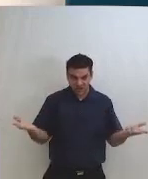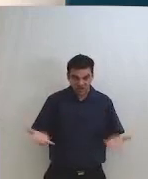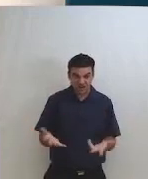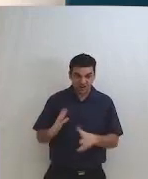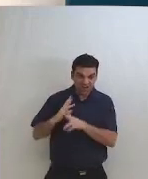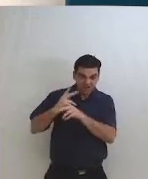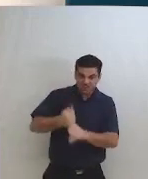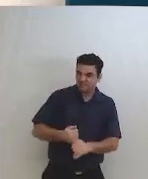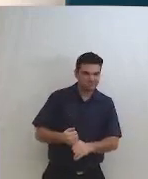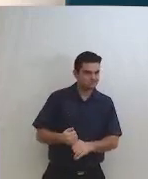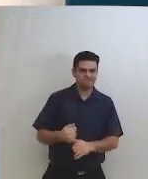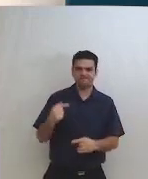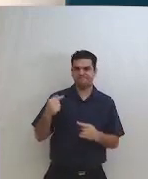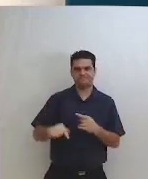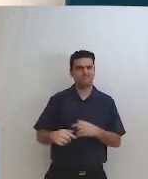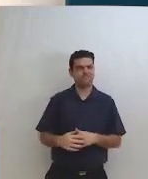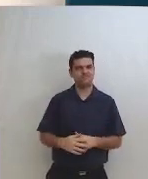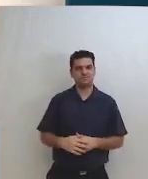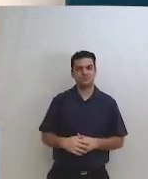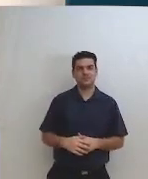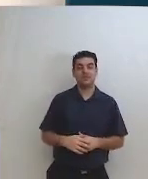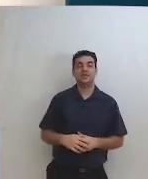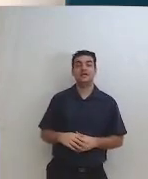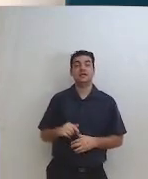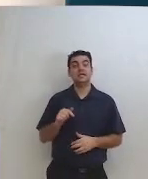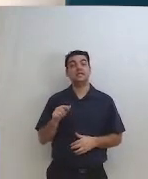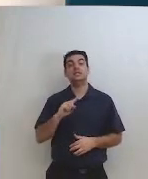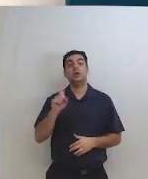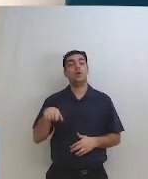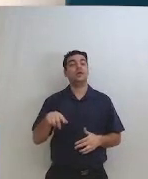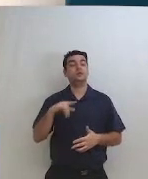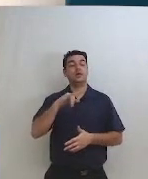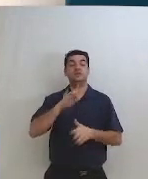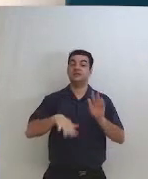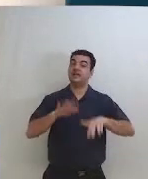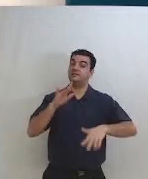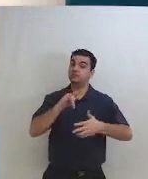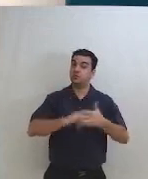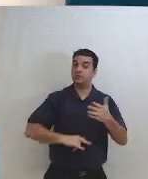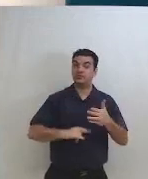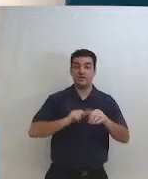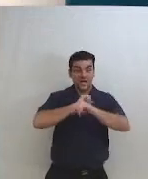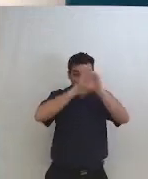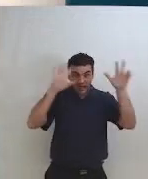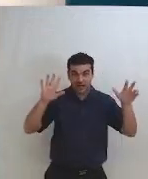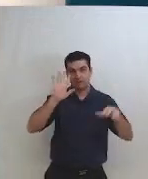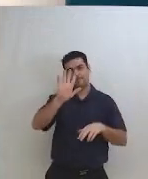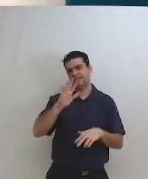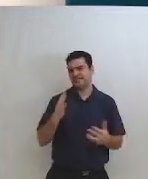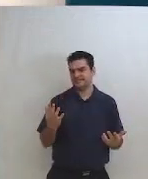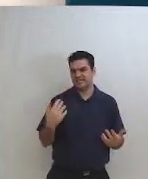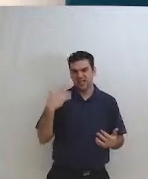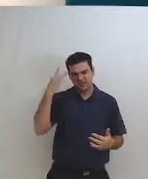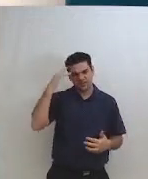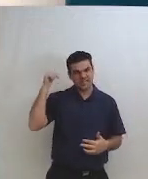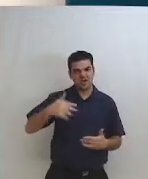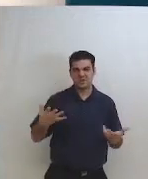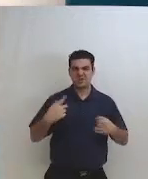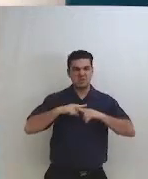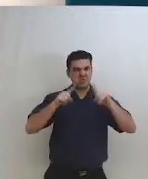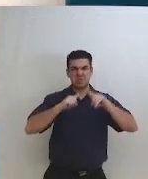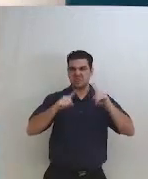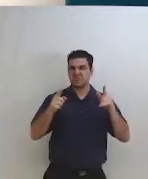trate de documento indispensável para a postura da ação, nem exista má-fé na sua ocultação e seja observado o princípio